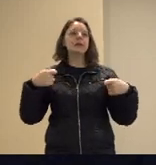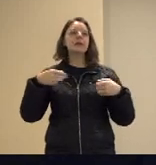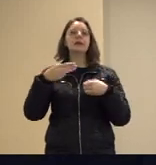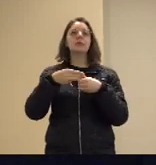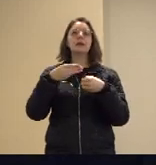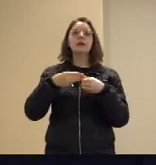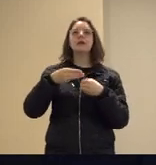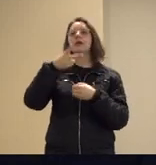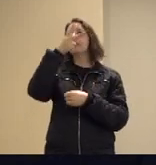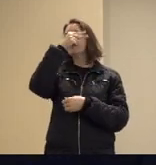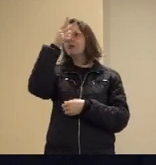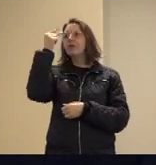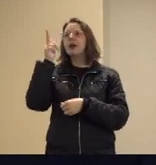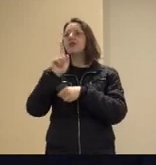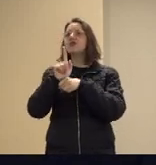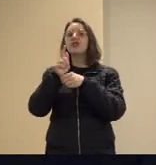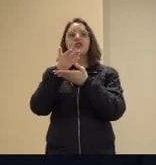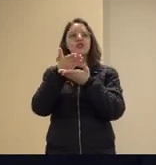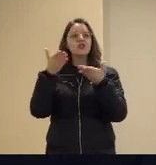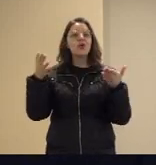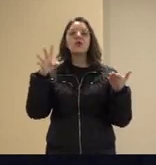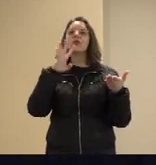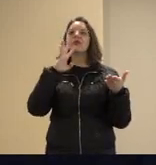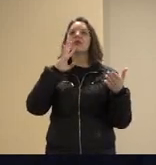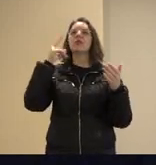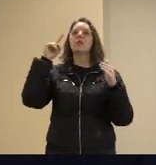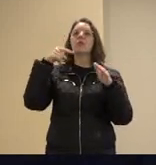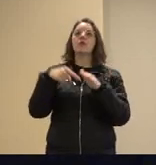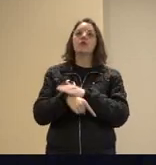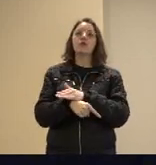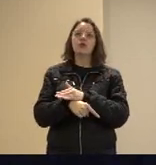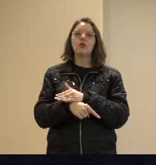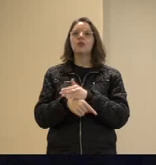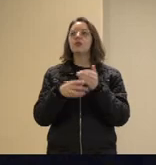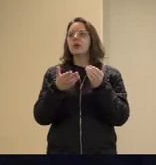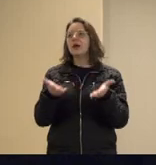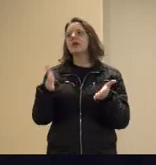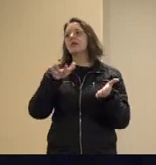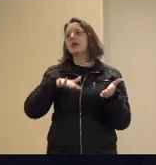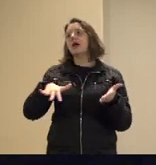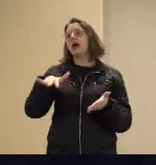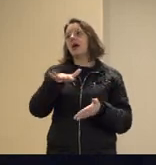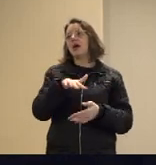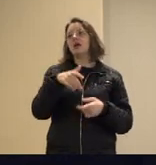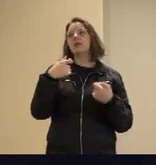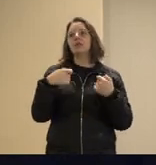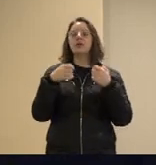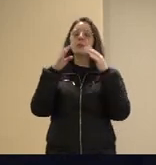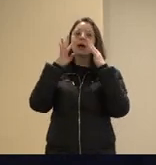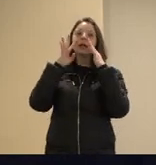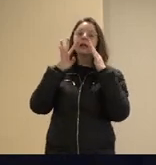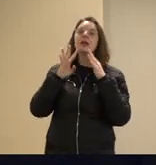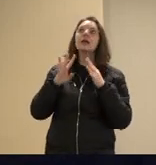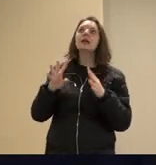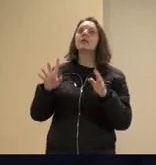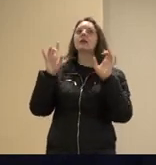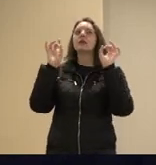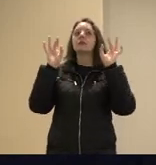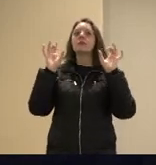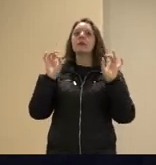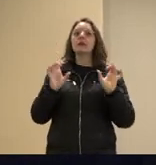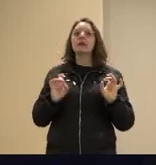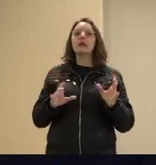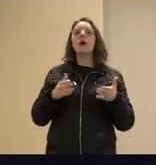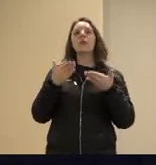os gestores em geral, tenham conhecimento e, principalmente, né, tenham uma atenção diferenciada